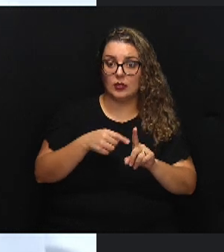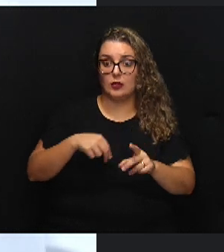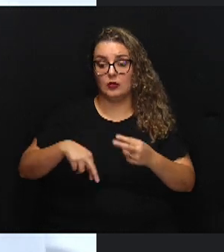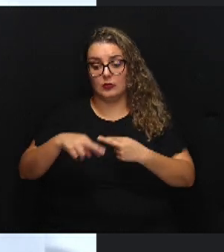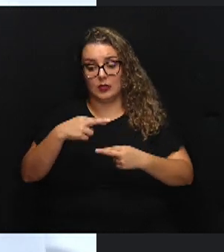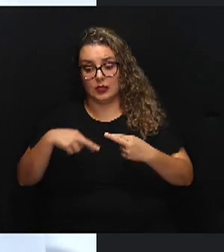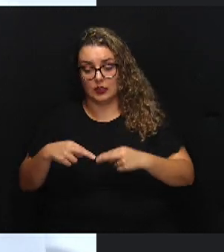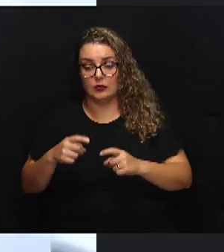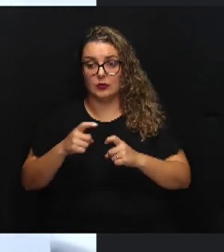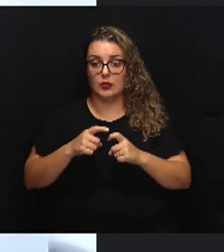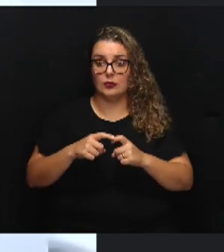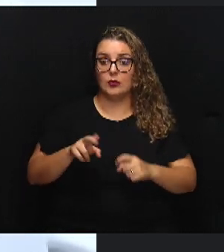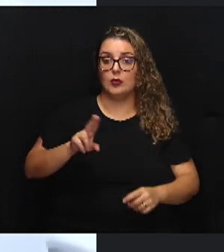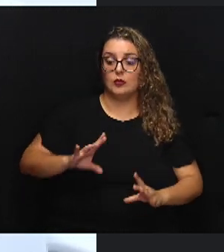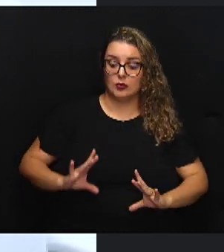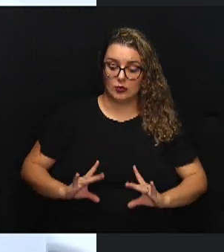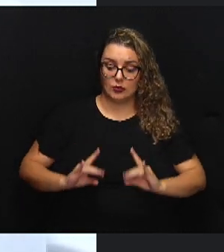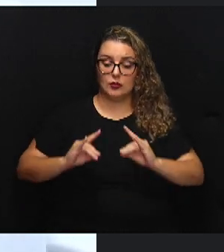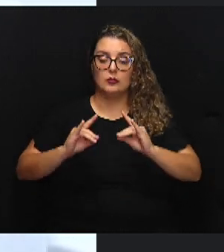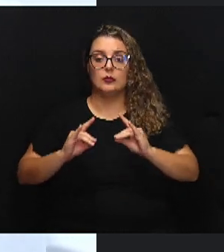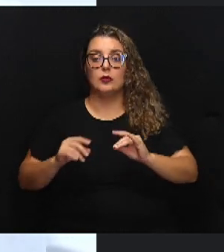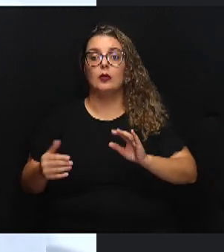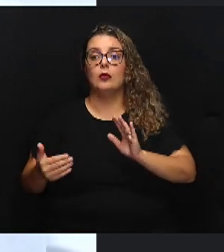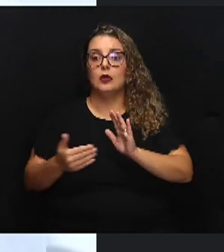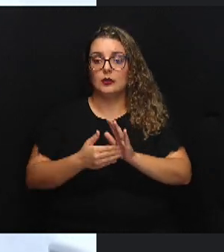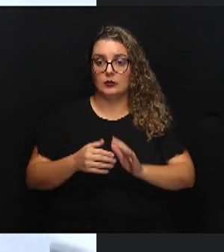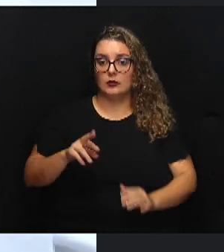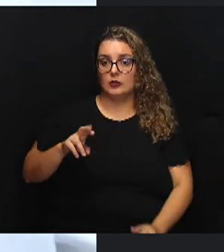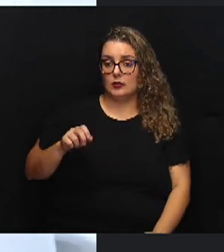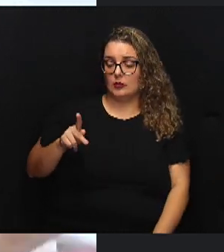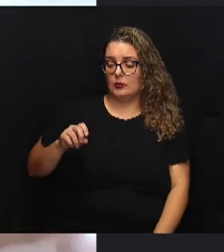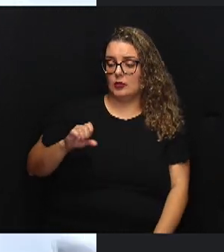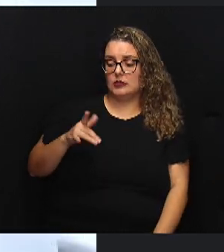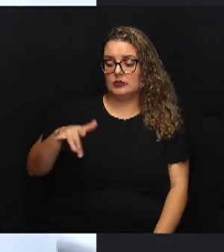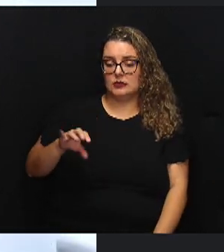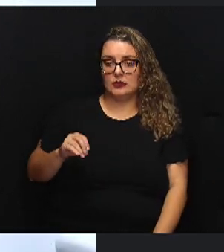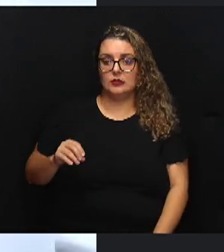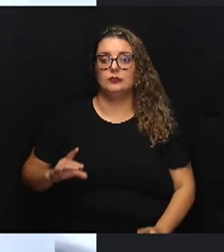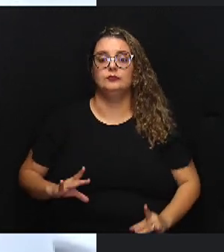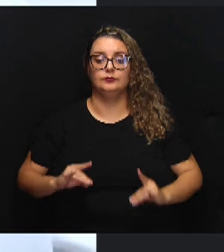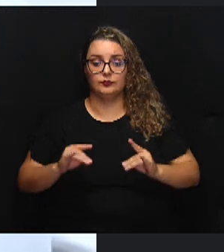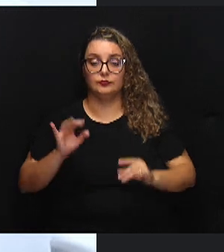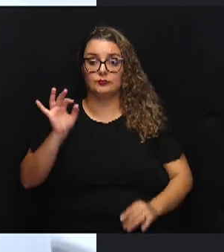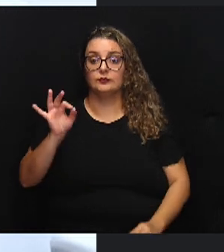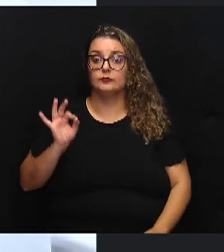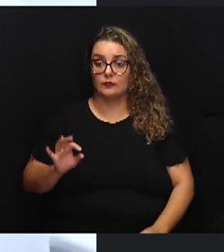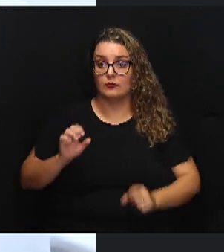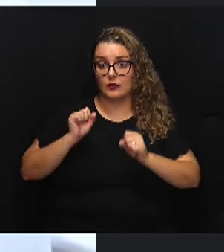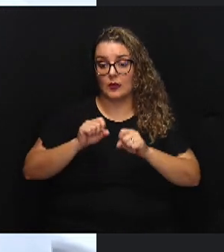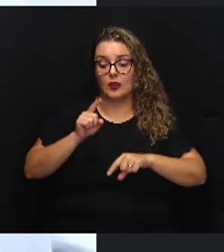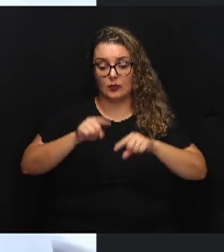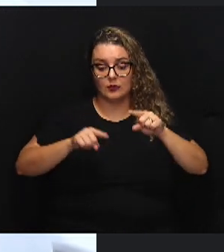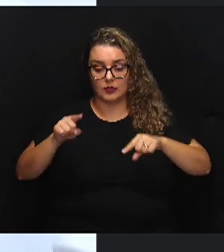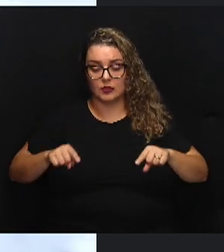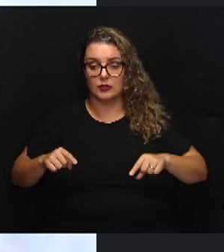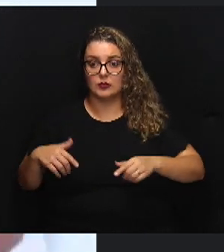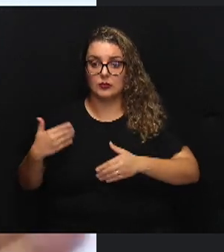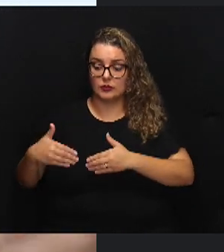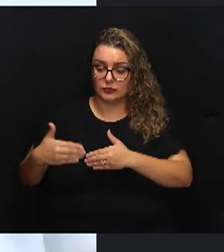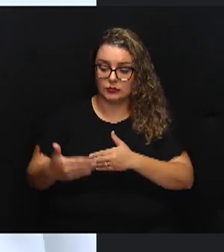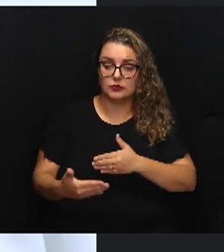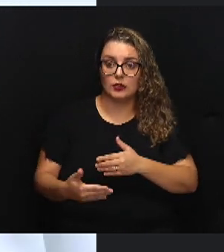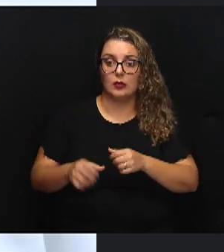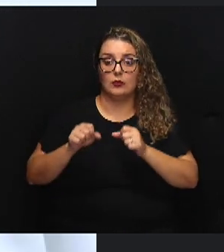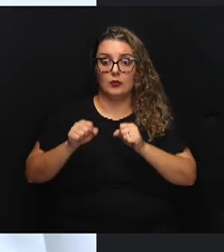médica do uso de hormônios, ou até para reposição hormonal. E essa tendência, ela pode variar ao longo do tempo. Pode